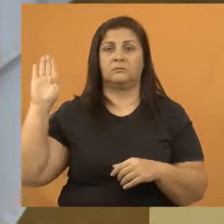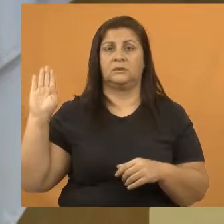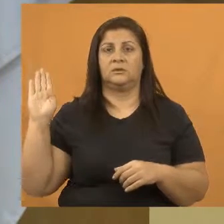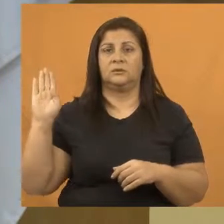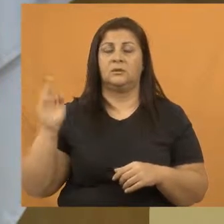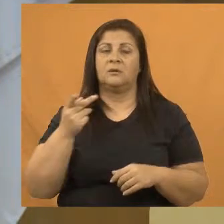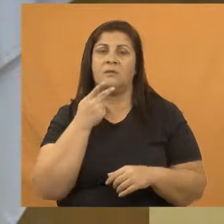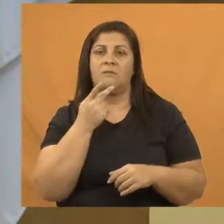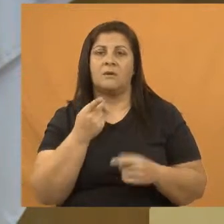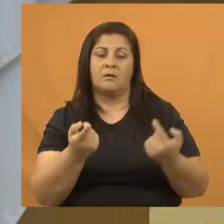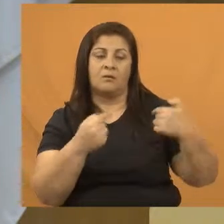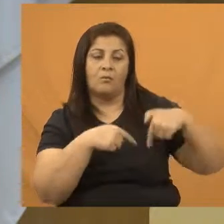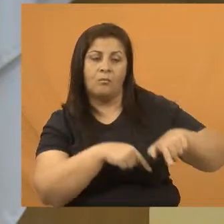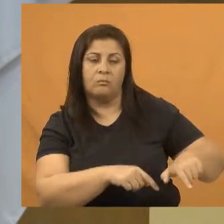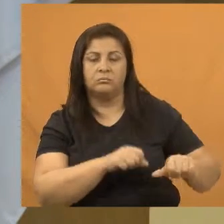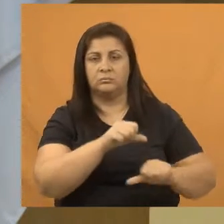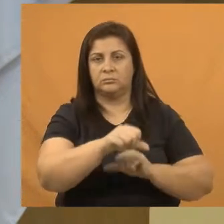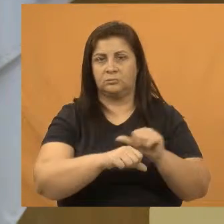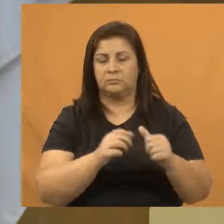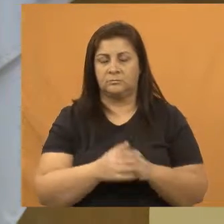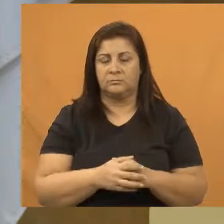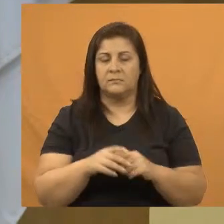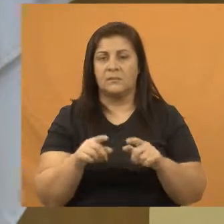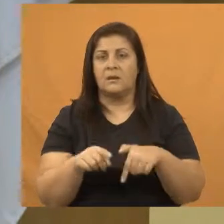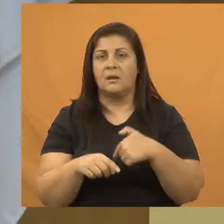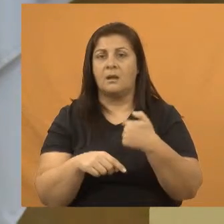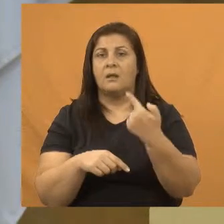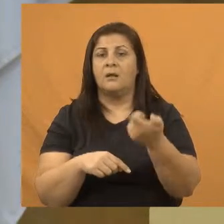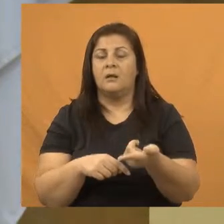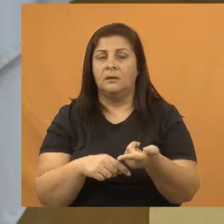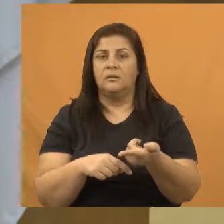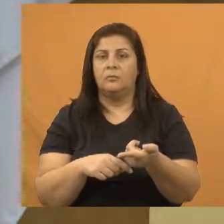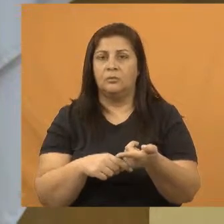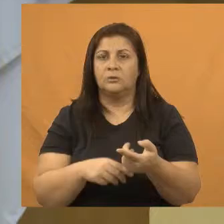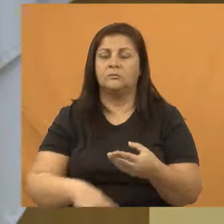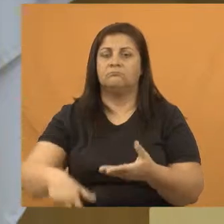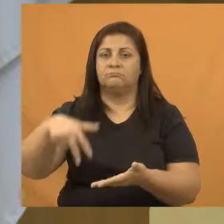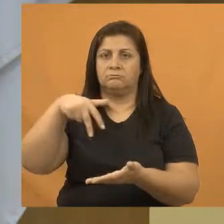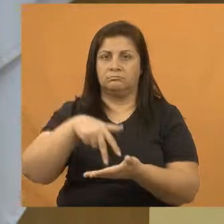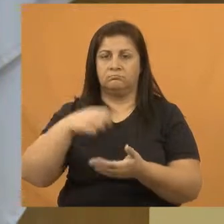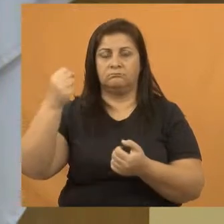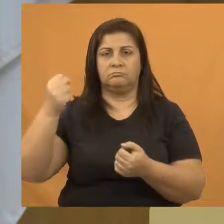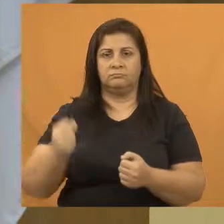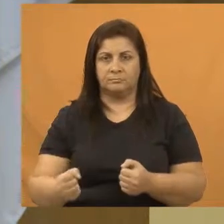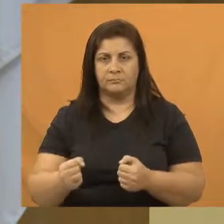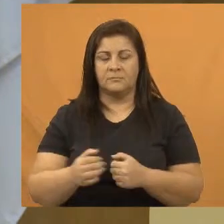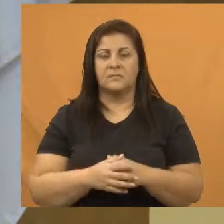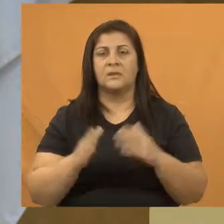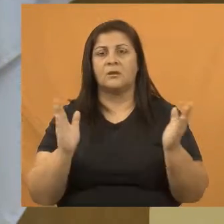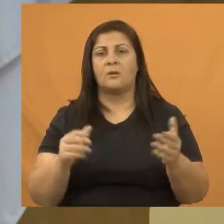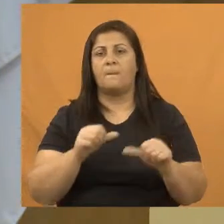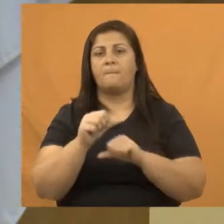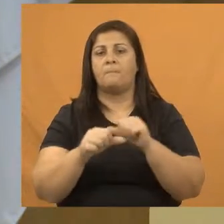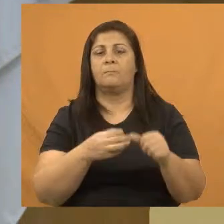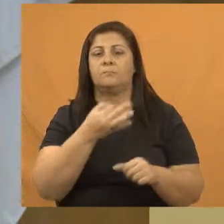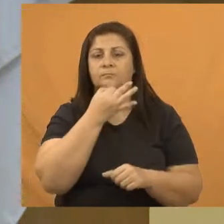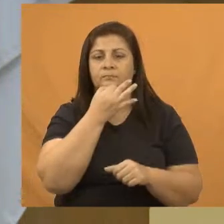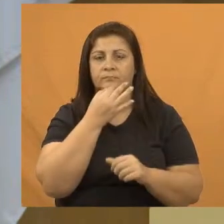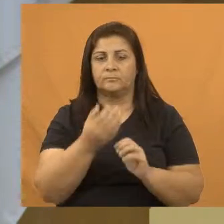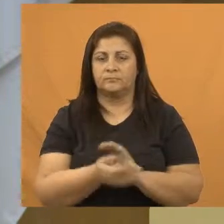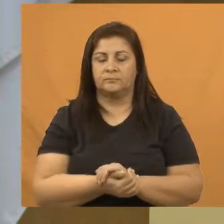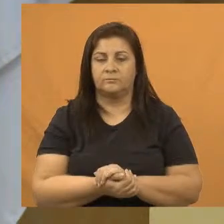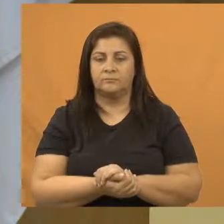Previdência. Logo após ser eleito, já falou que é a favor. Já mudou a opinião, ou seja, enganou o